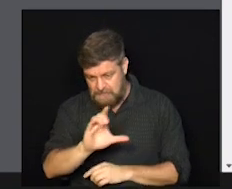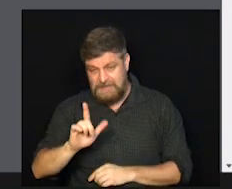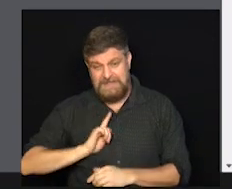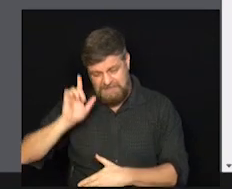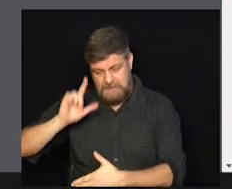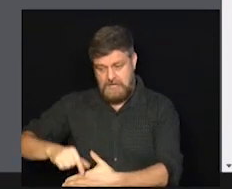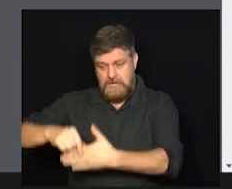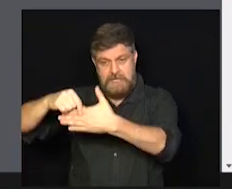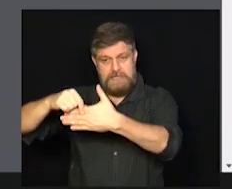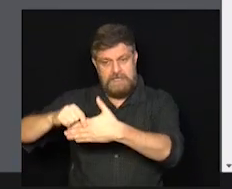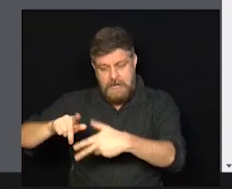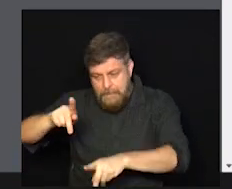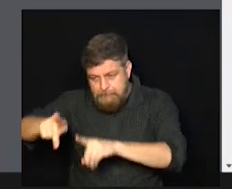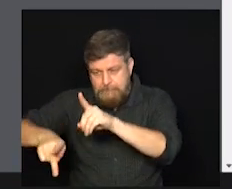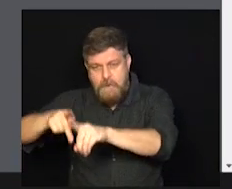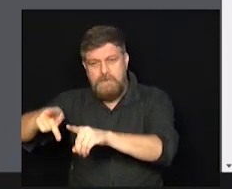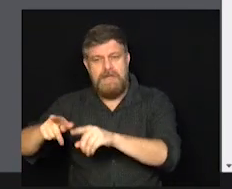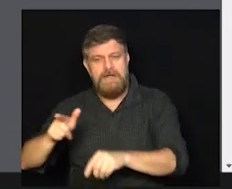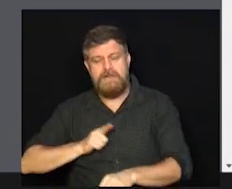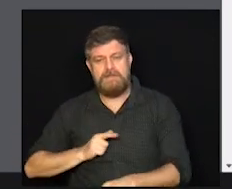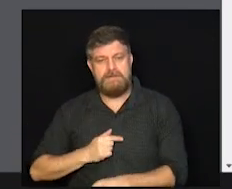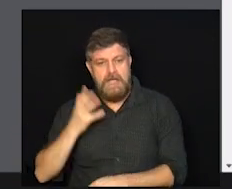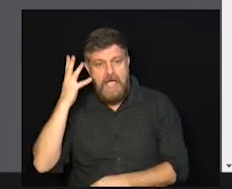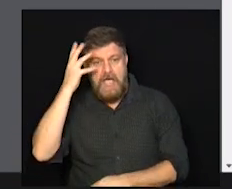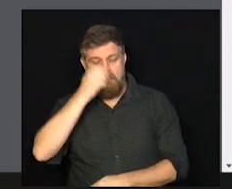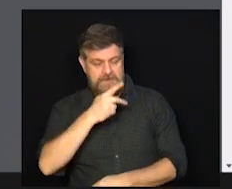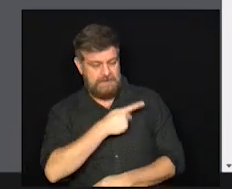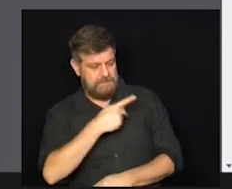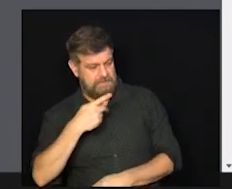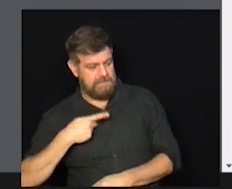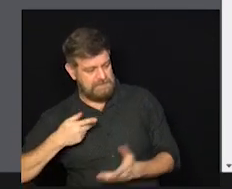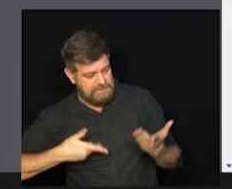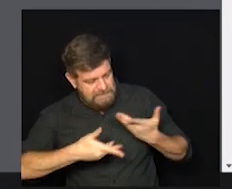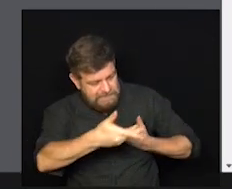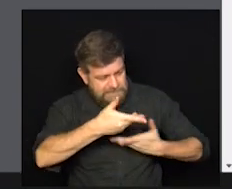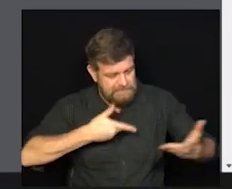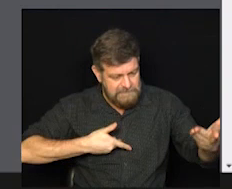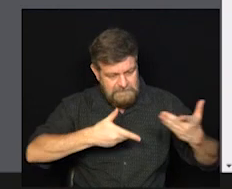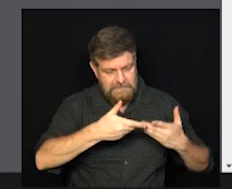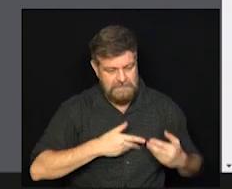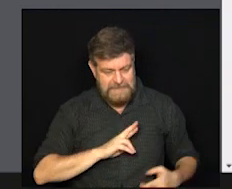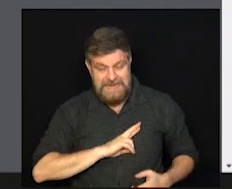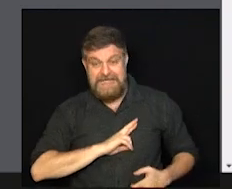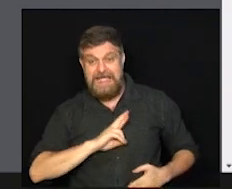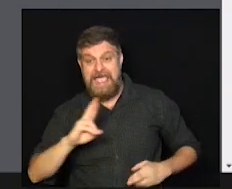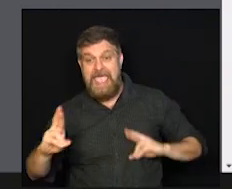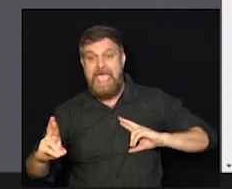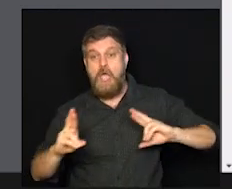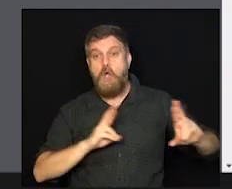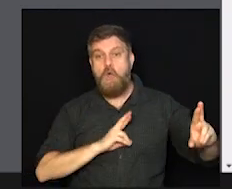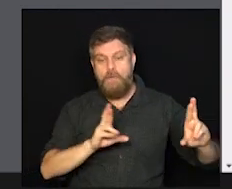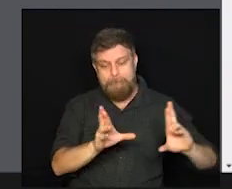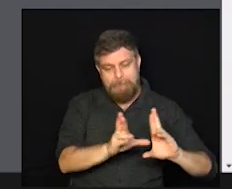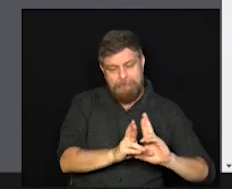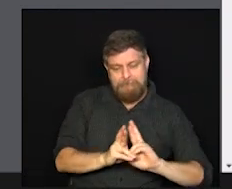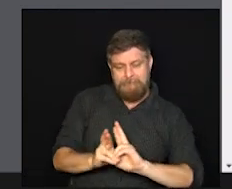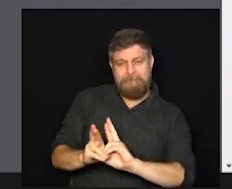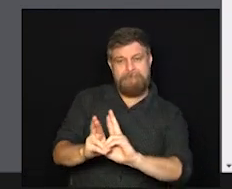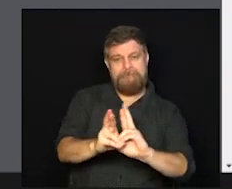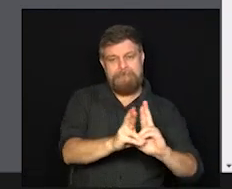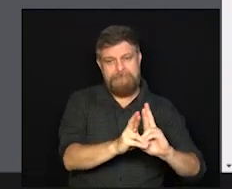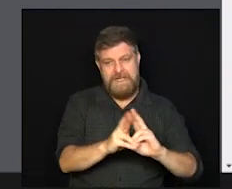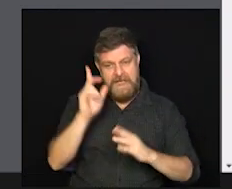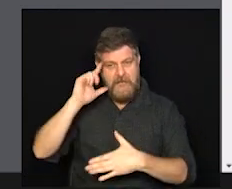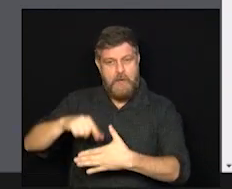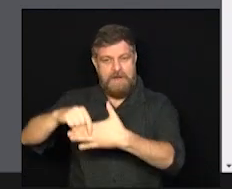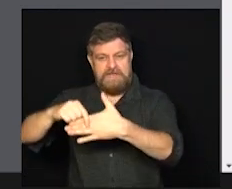que é bonito, fala isso aos meus amigos pastores aqui, ecumenicamente. As lideranças populares não se